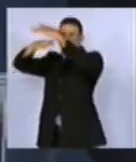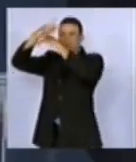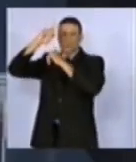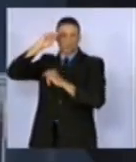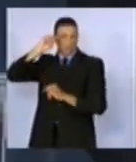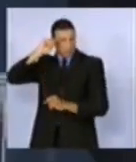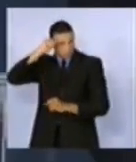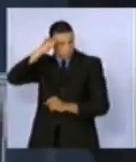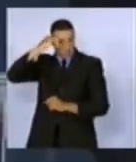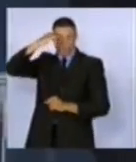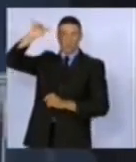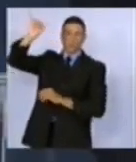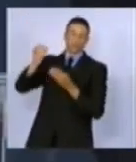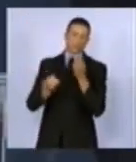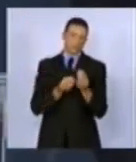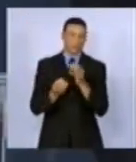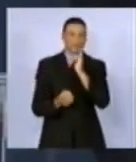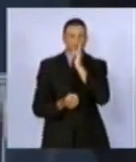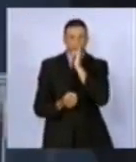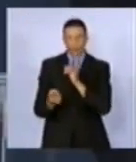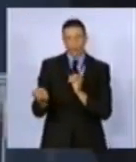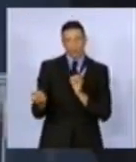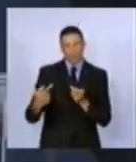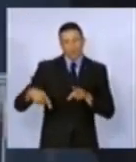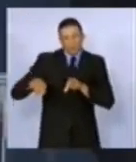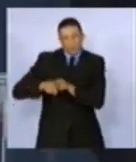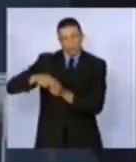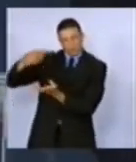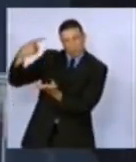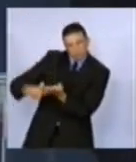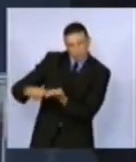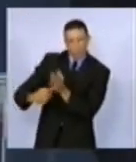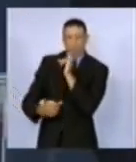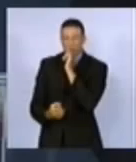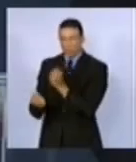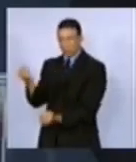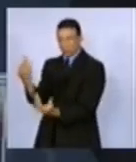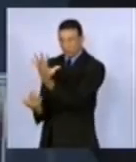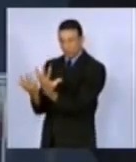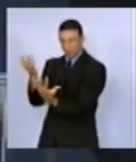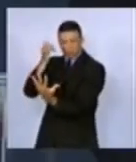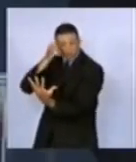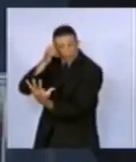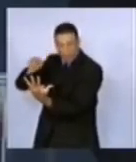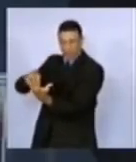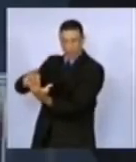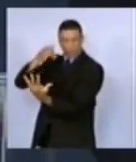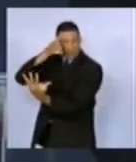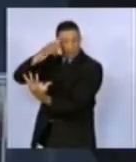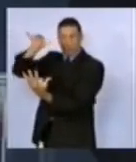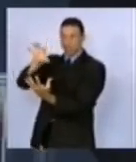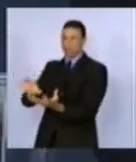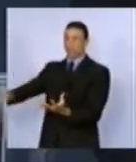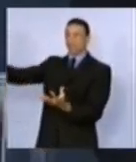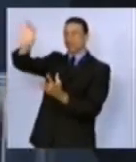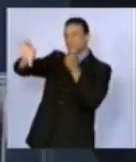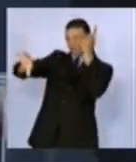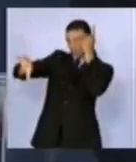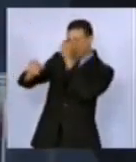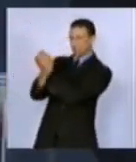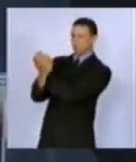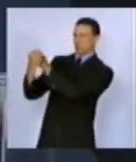voluntário um acordo de cooperação voluntária a gente deixou de queimar de queimar uma uma grande área no Estado de São Paulo